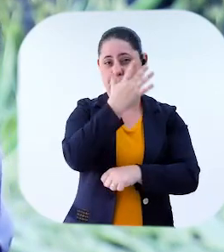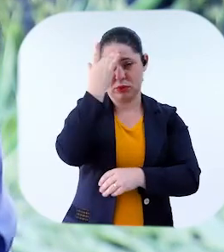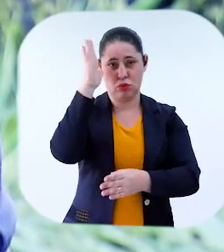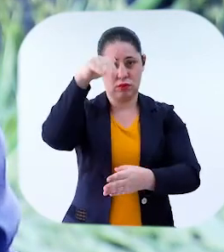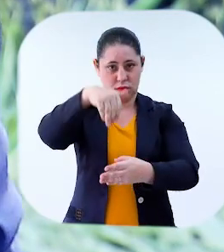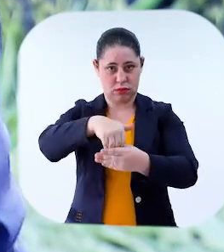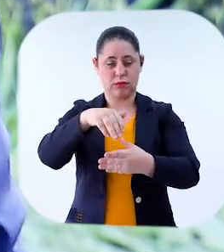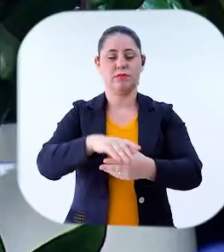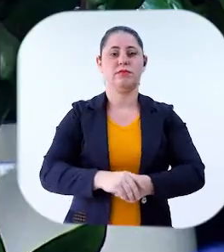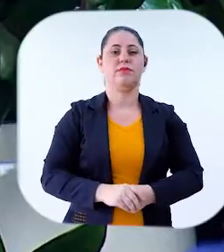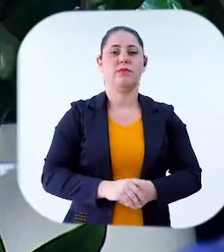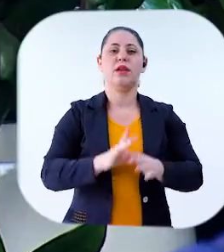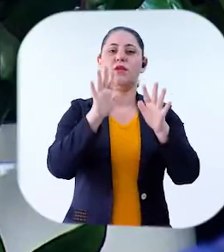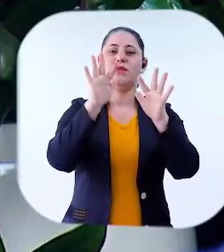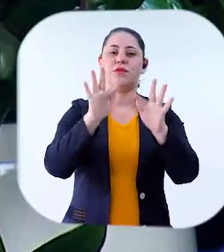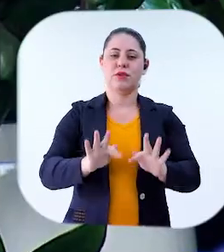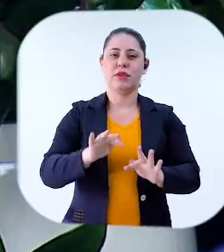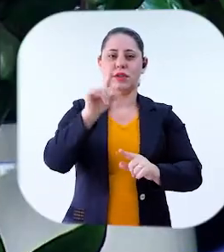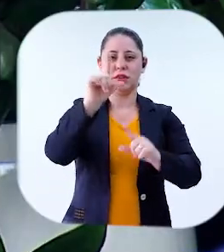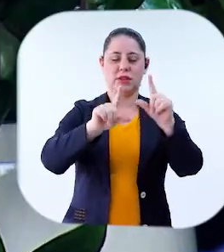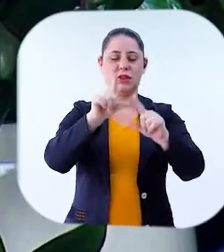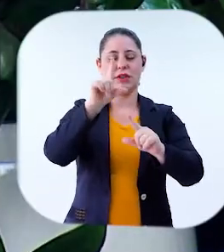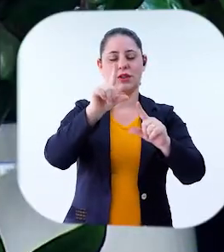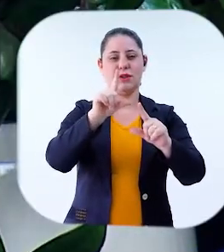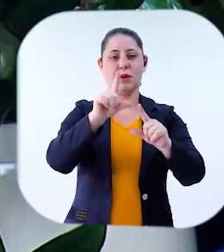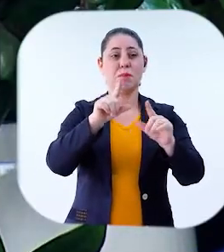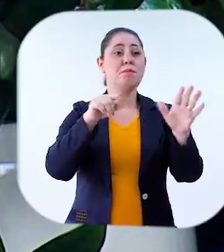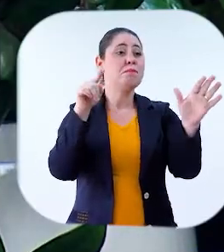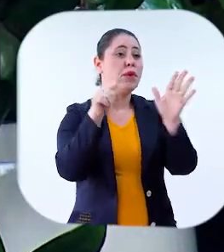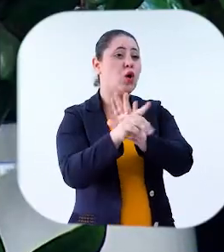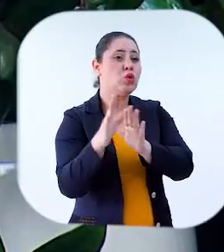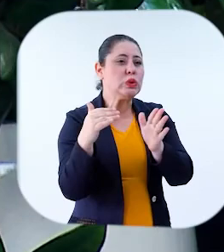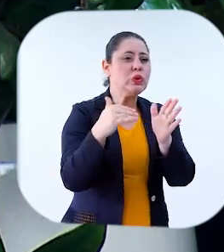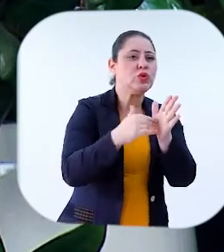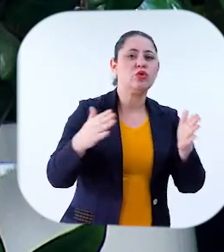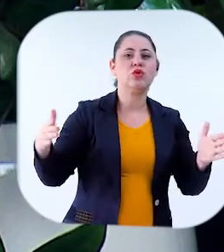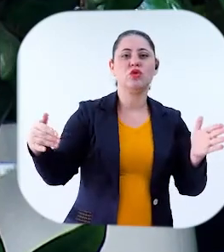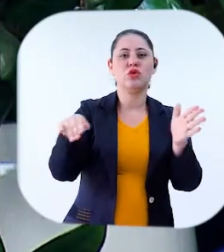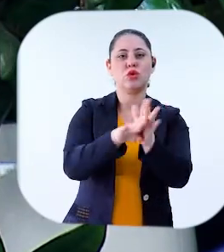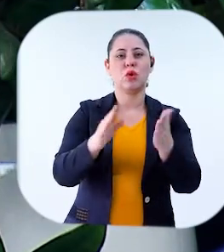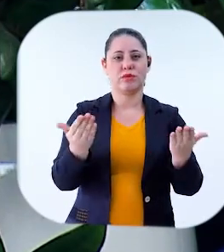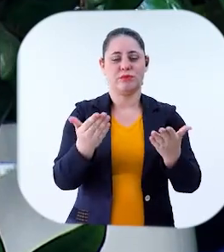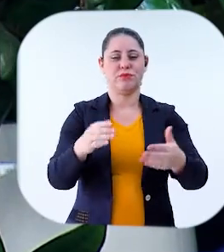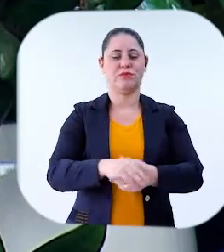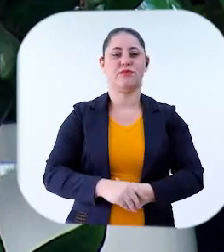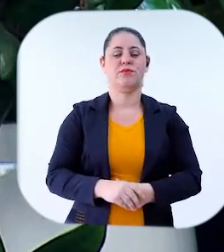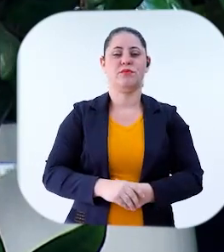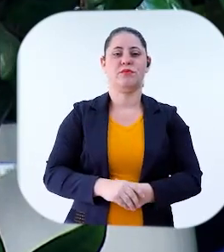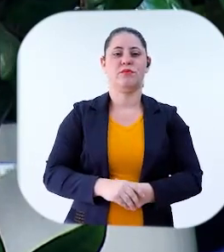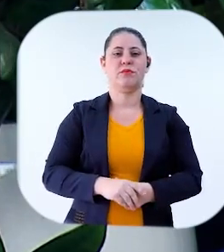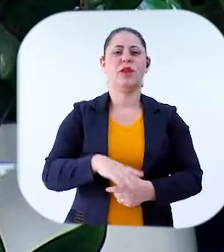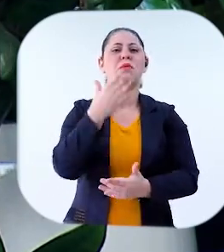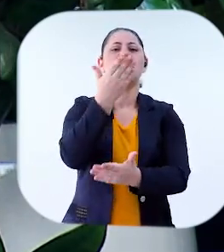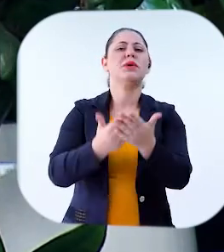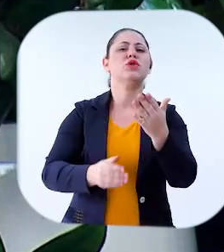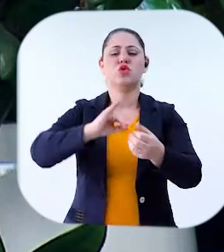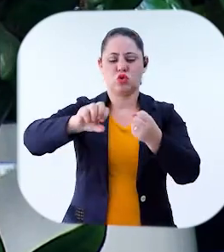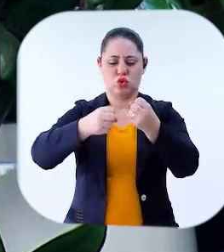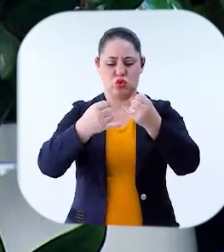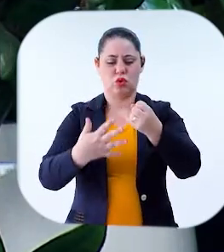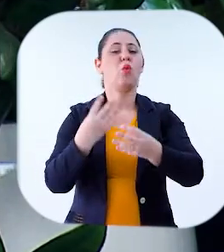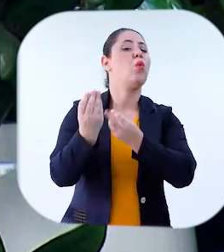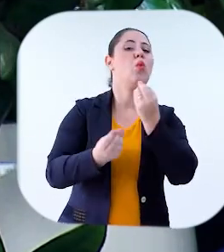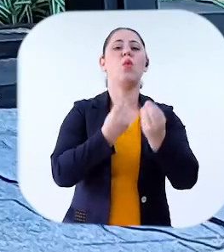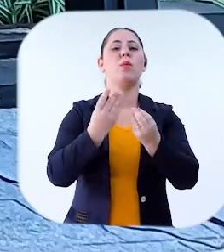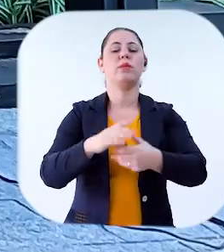mil eleitores. A gente está finalizando o programa aqui, mas pergunta de última hora que chegou para a gente. E quem perder, vai